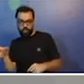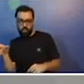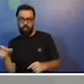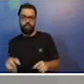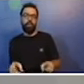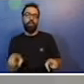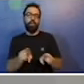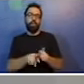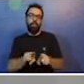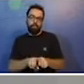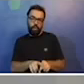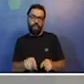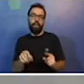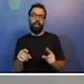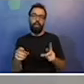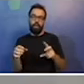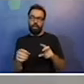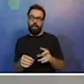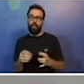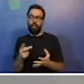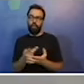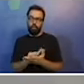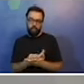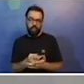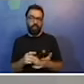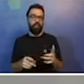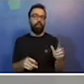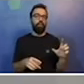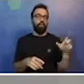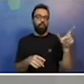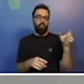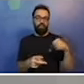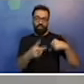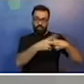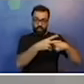o predicativo do sujeito, que é aquele